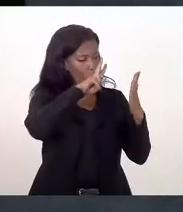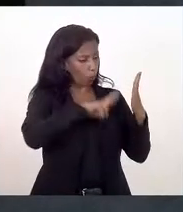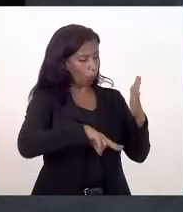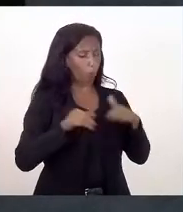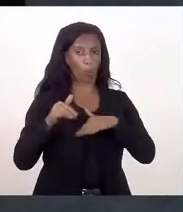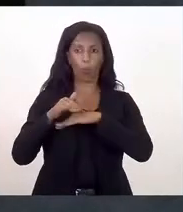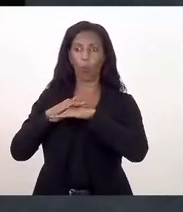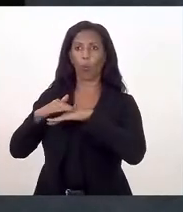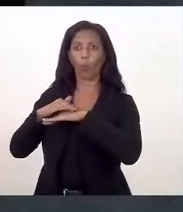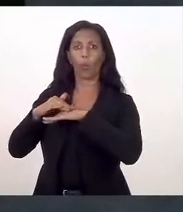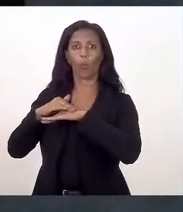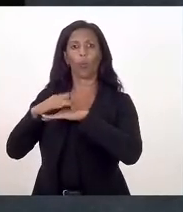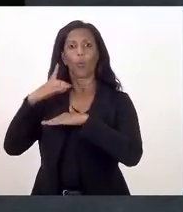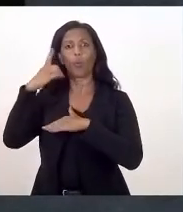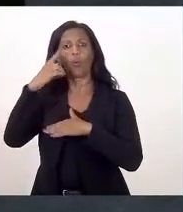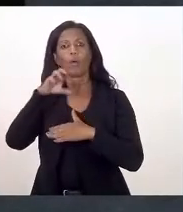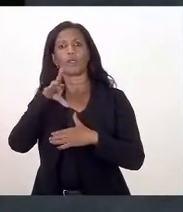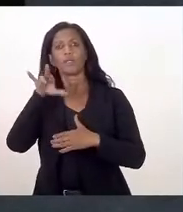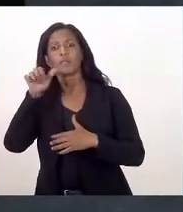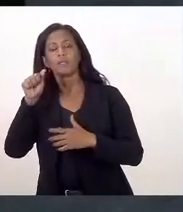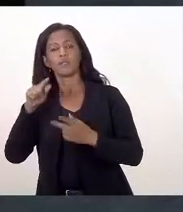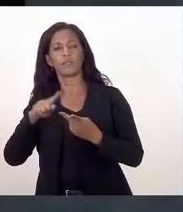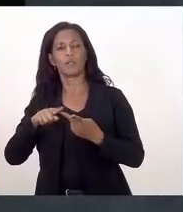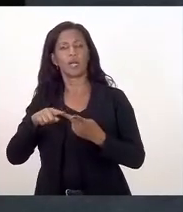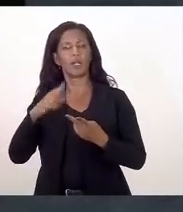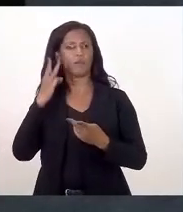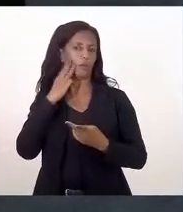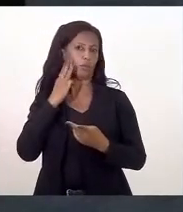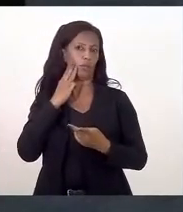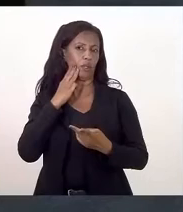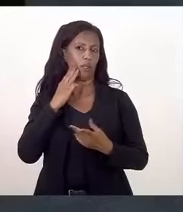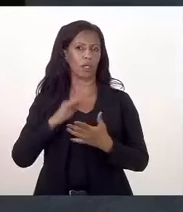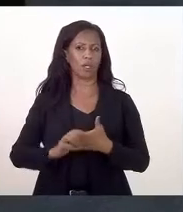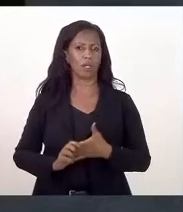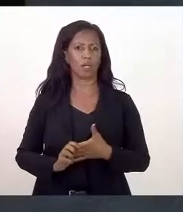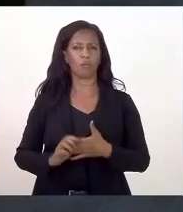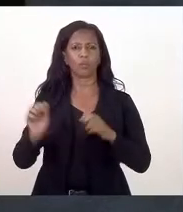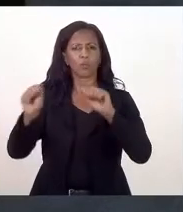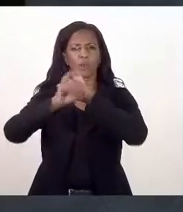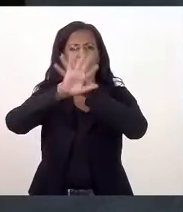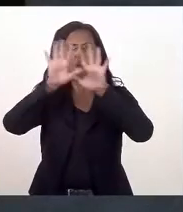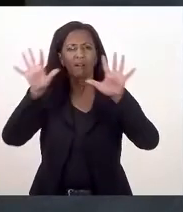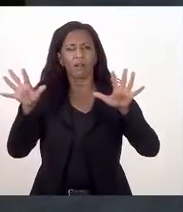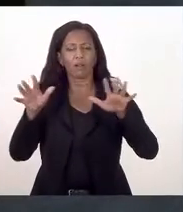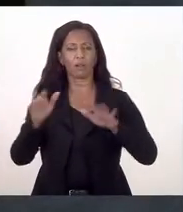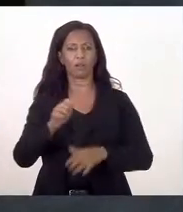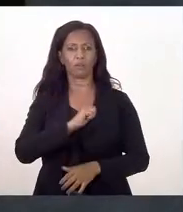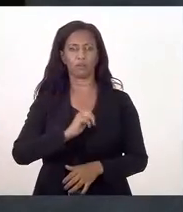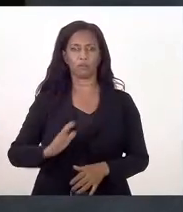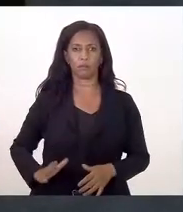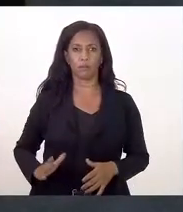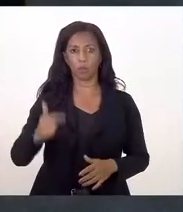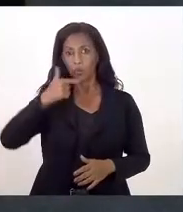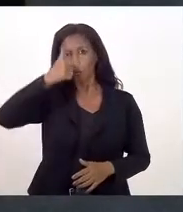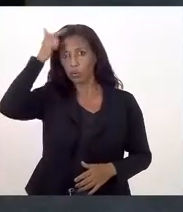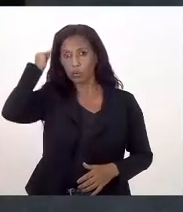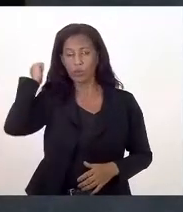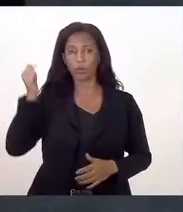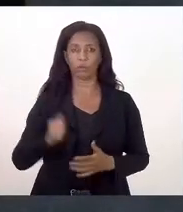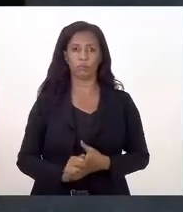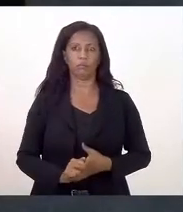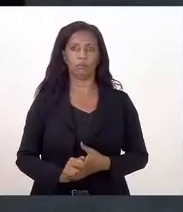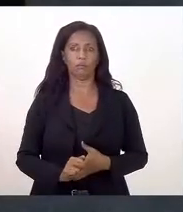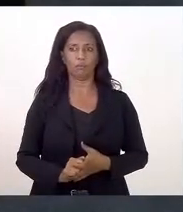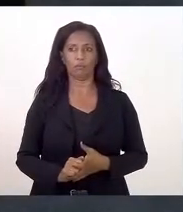conversando aqui com a deputada Célia Jordão, com o deputado Valdeck, não está muito claro, André Siliano Luiz Paulo, a